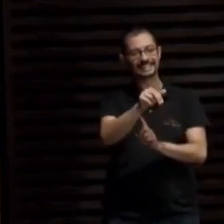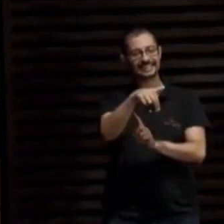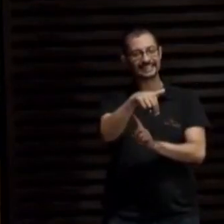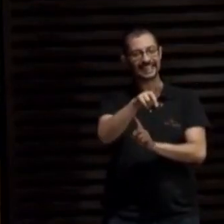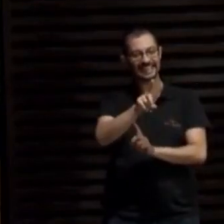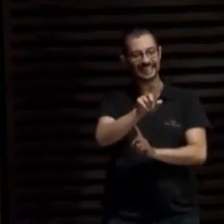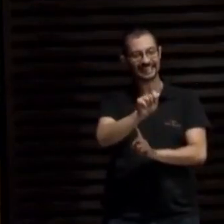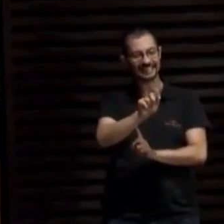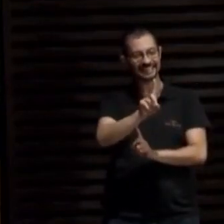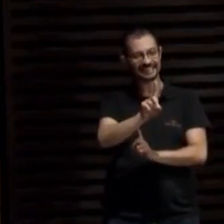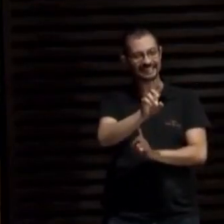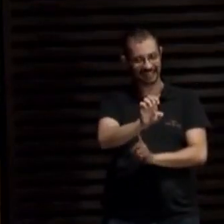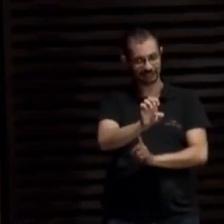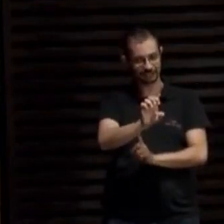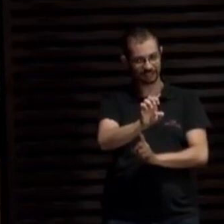pessoas.